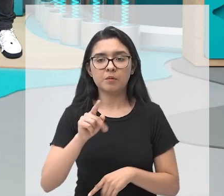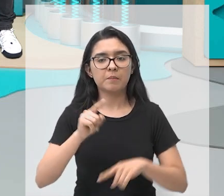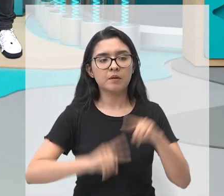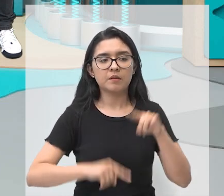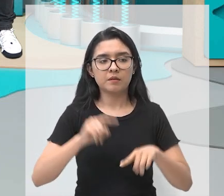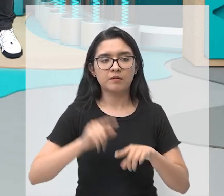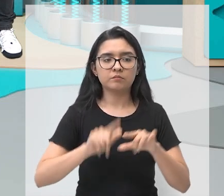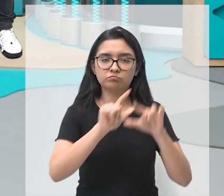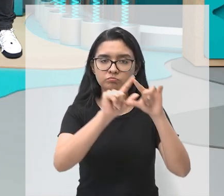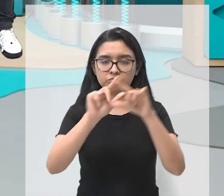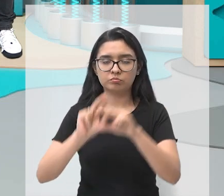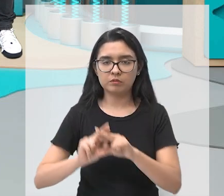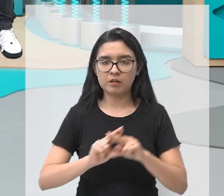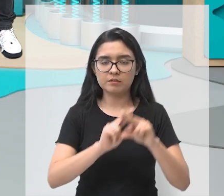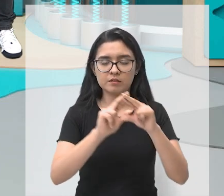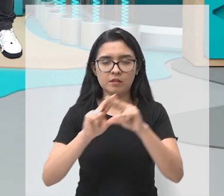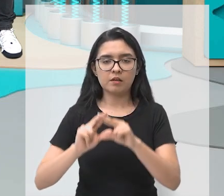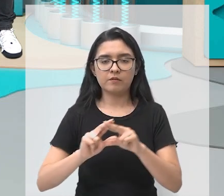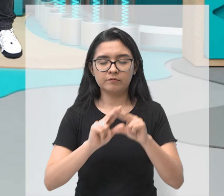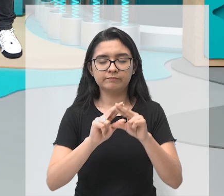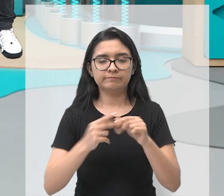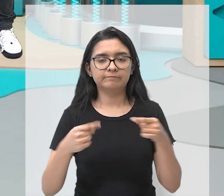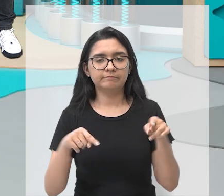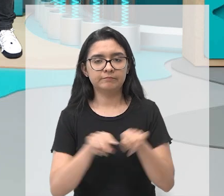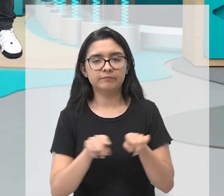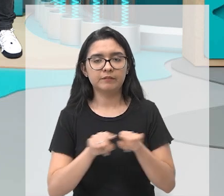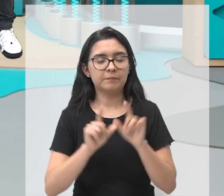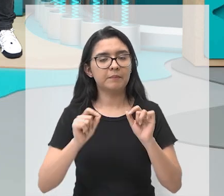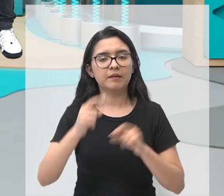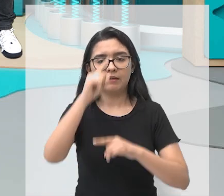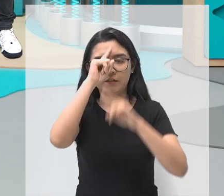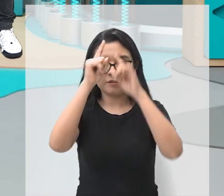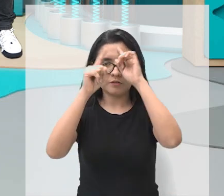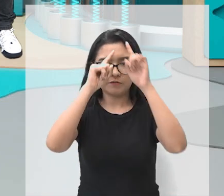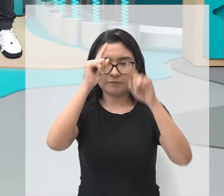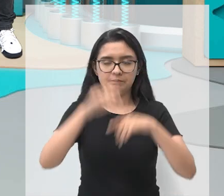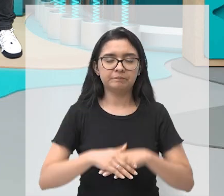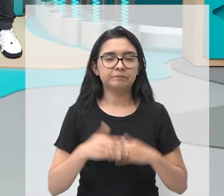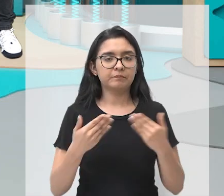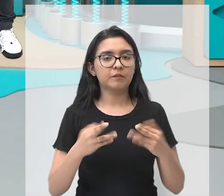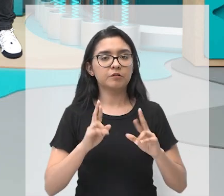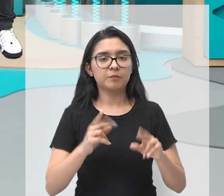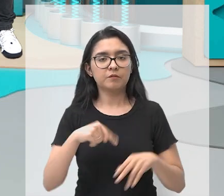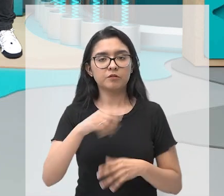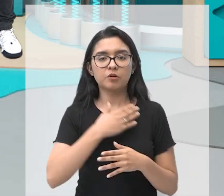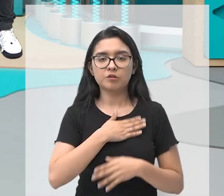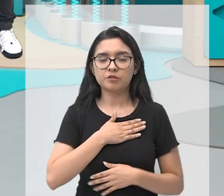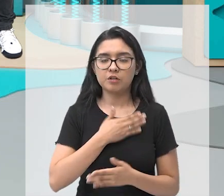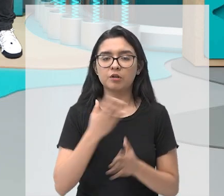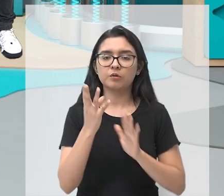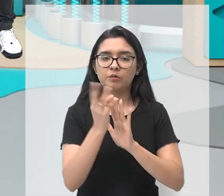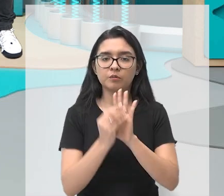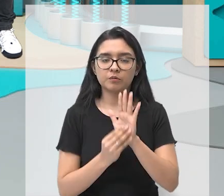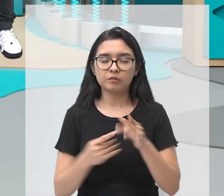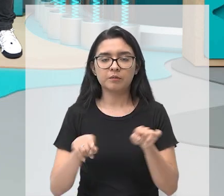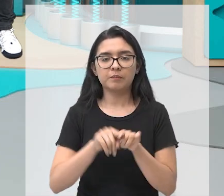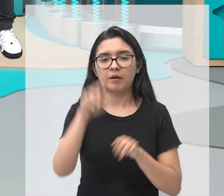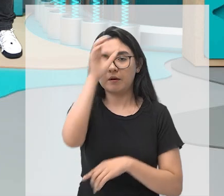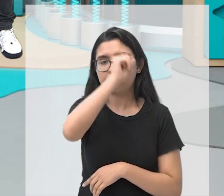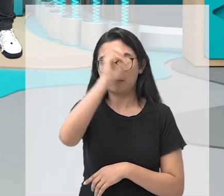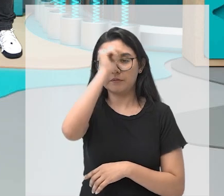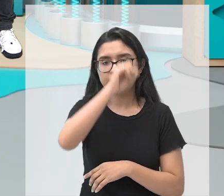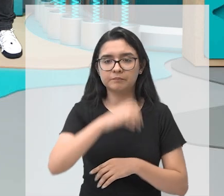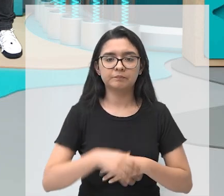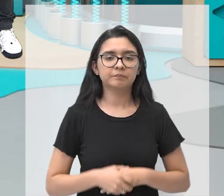material reciclável e, claro, muita criatividade. Bom, turmas, eu espero que vocês tenham gostado desse conteúdo, tenham aprendido